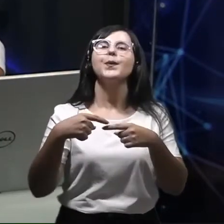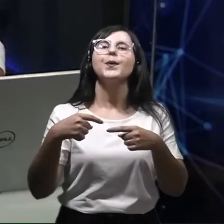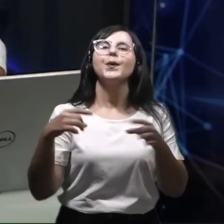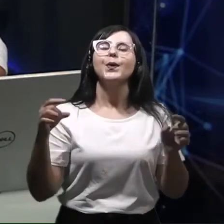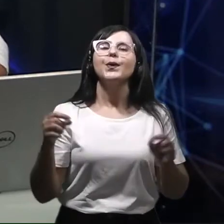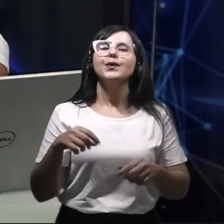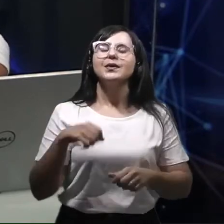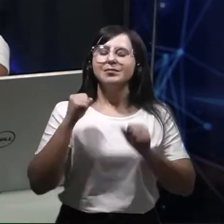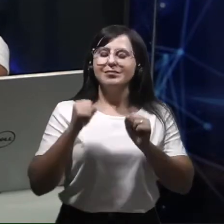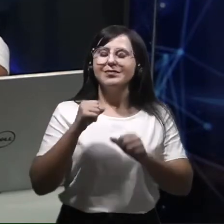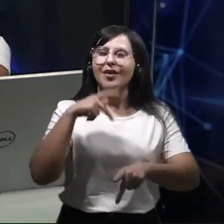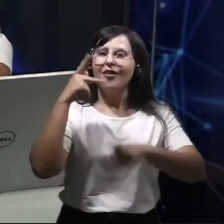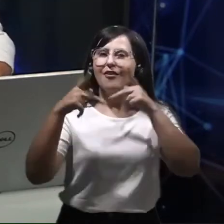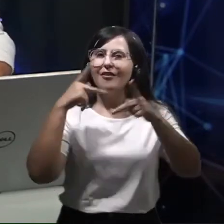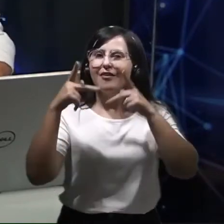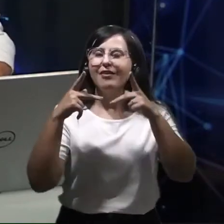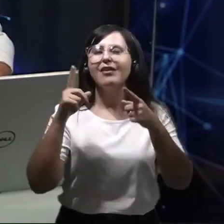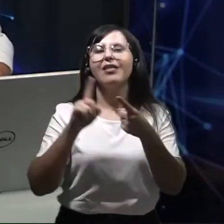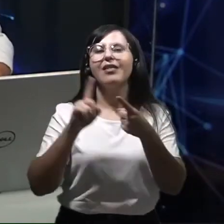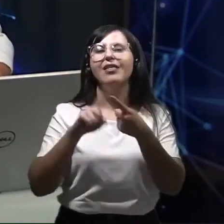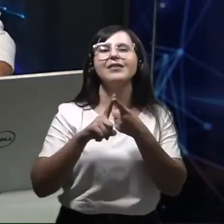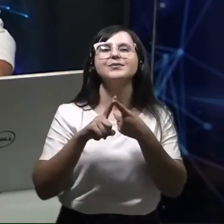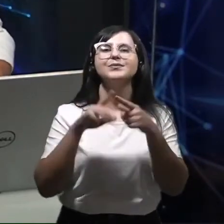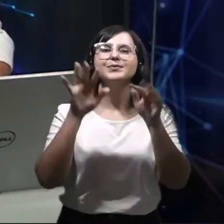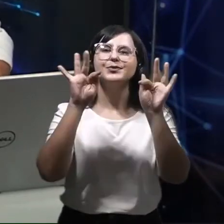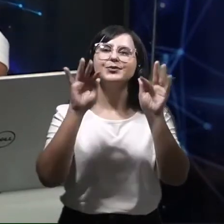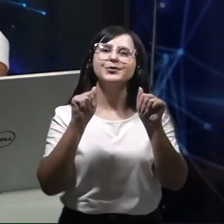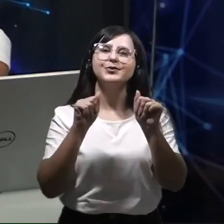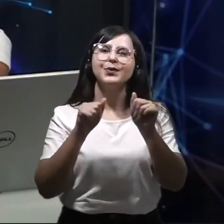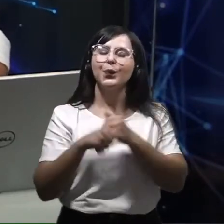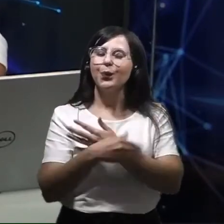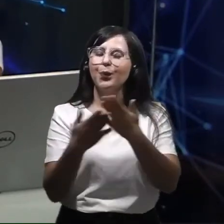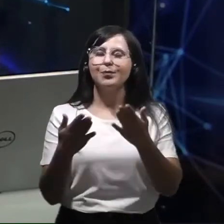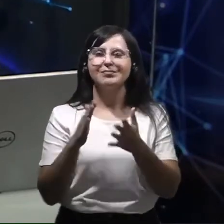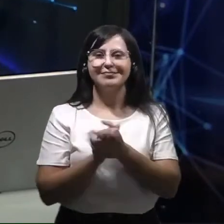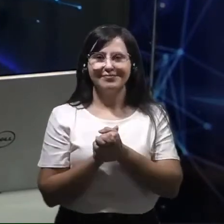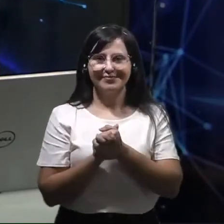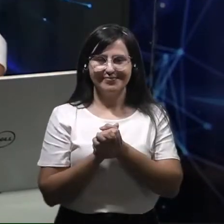seus eleitores, certo? Será a rodada final deste debate.